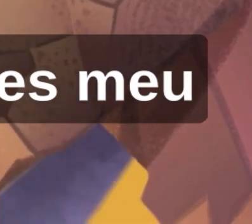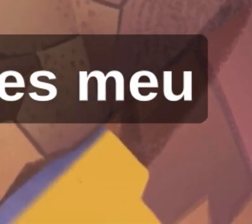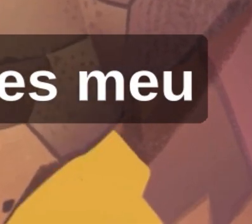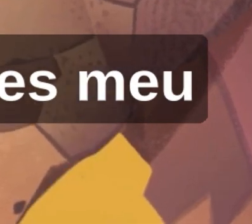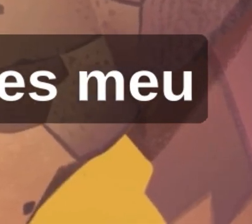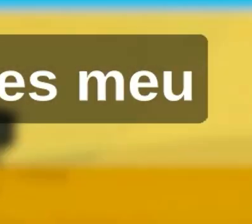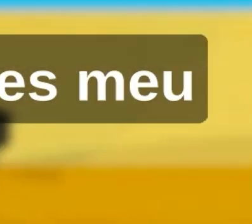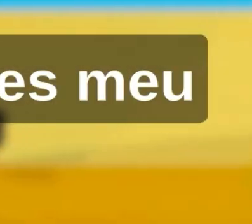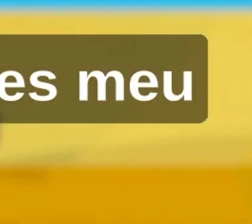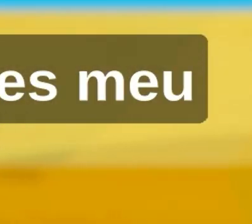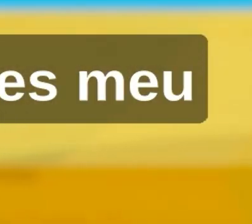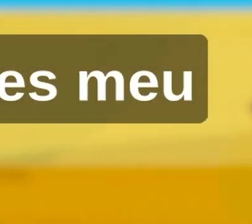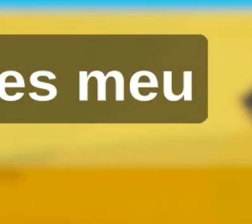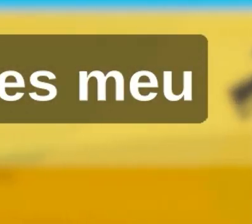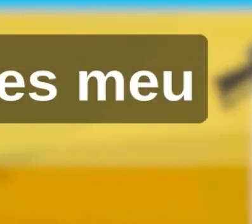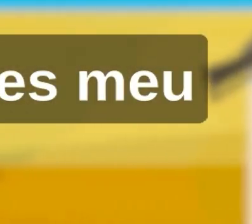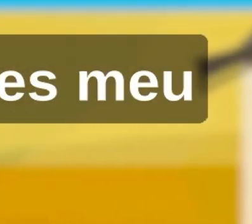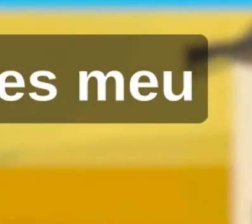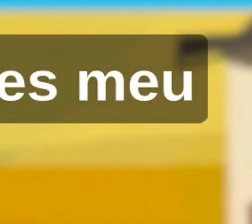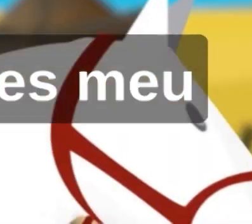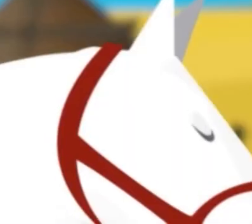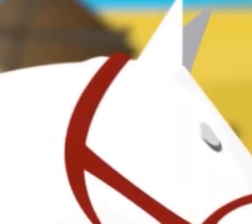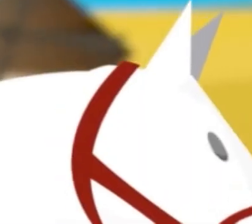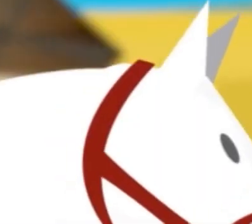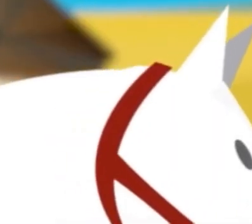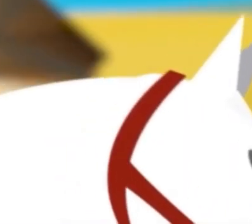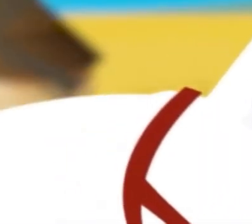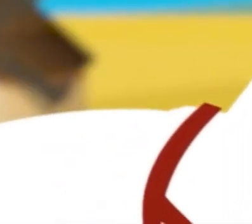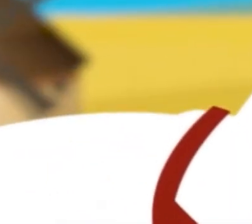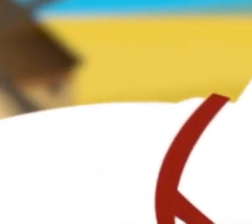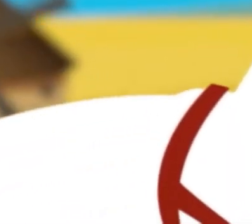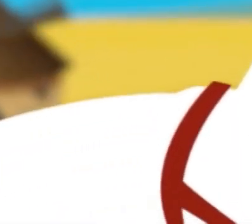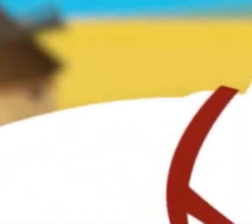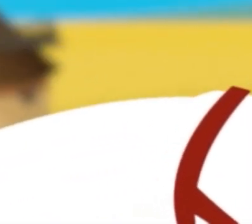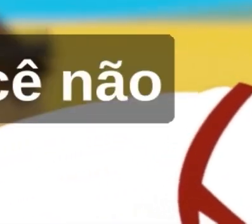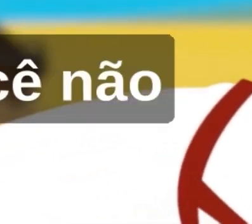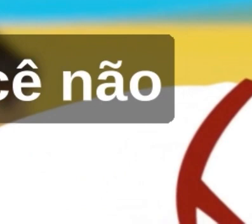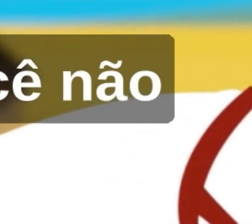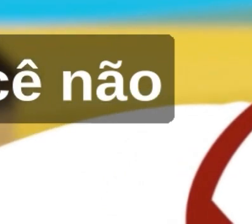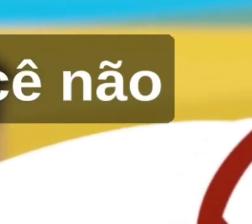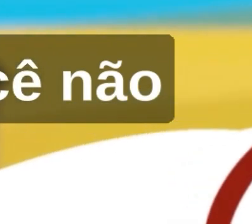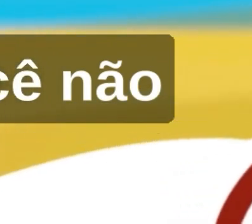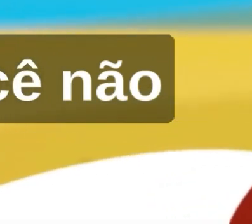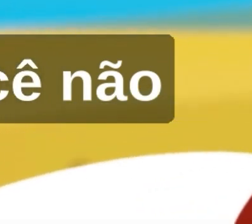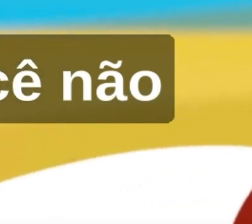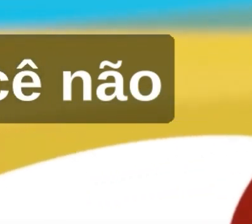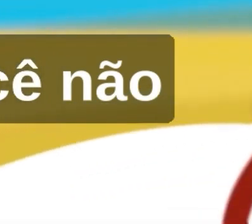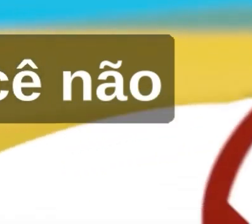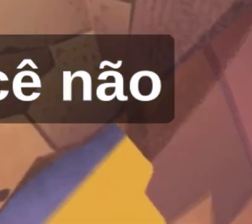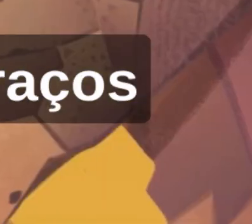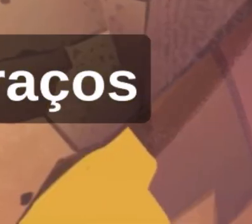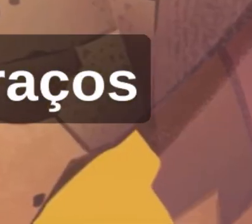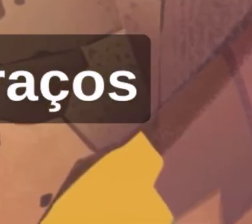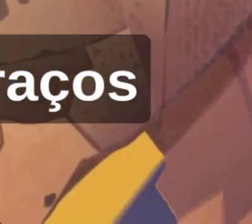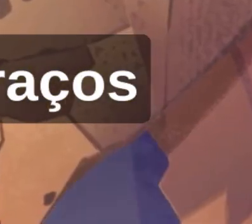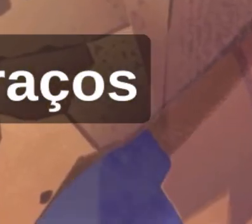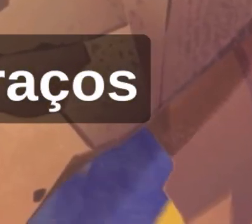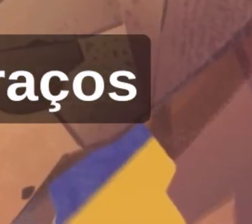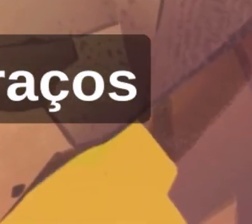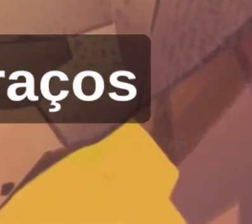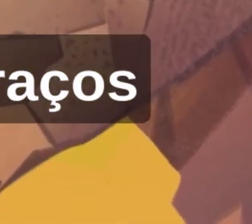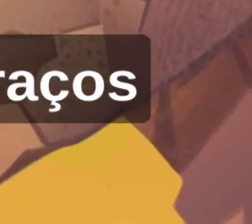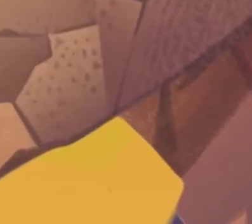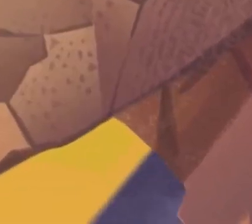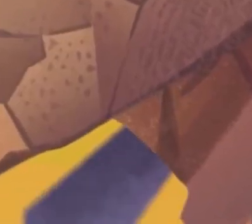mal. Que gigantes, meu senhor? Aqueles, lá longe. Há pelo menos 30. Você não está vendo como eles têm